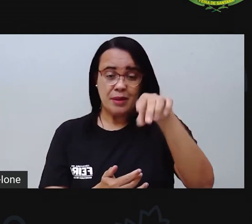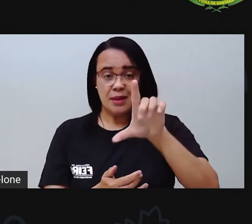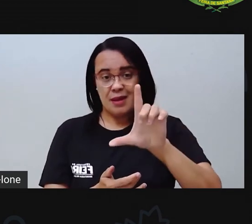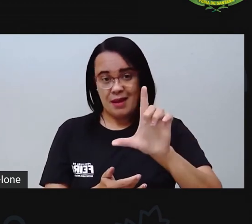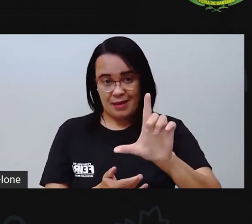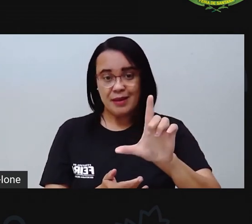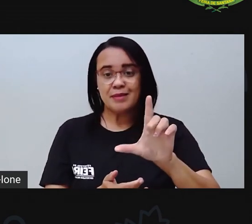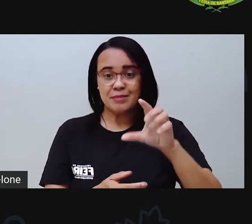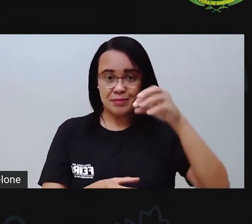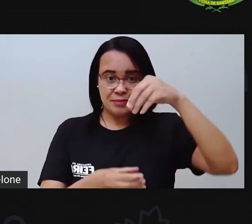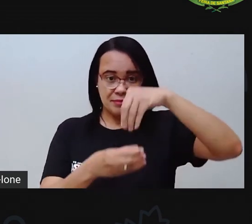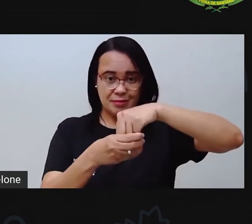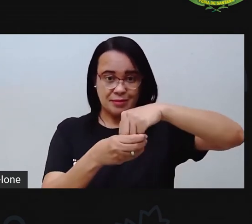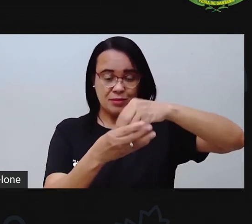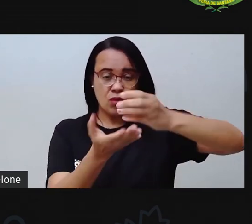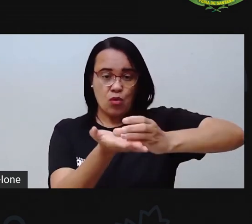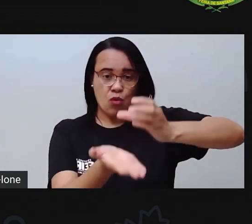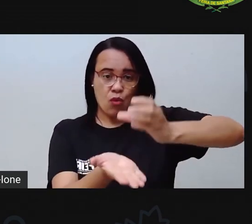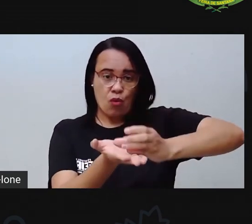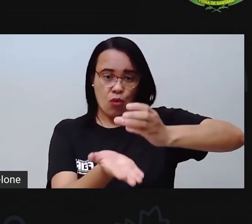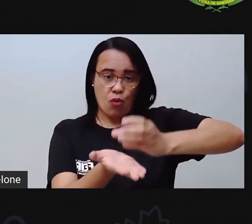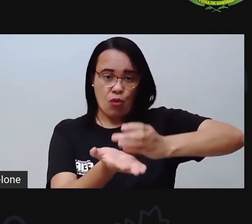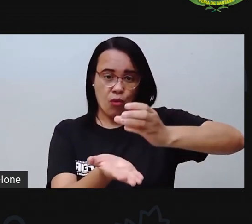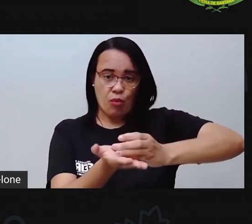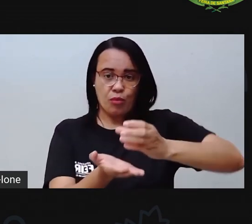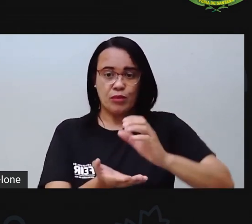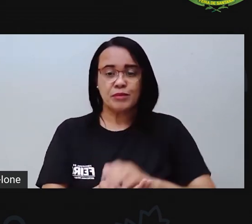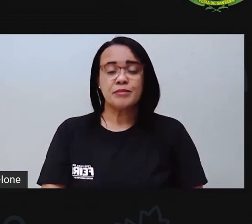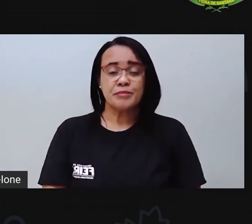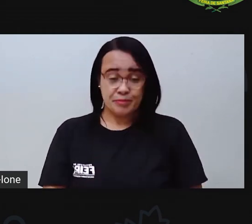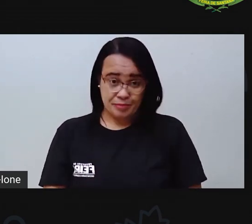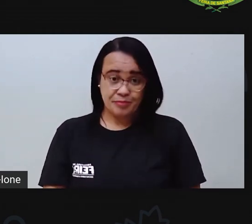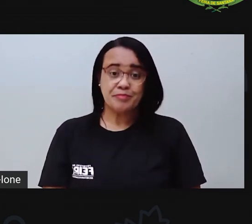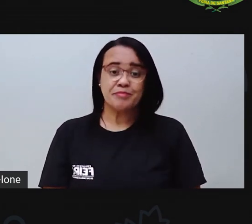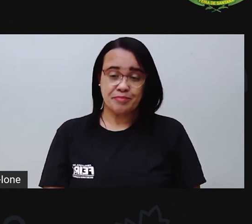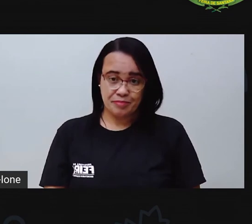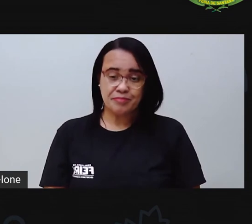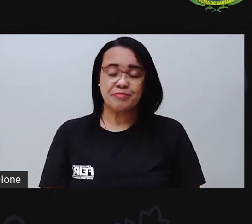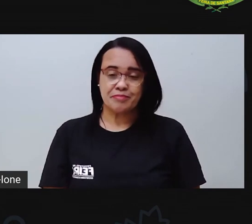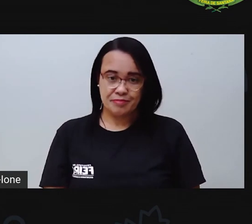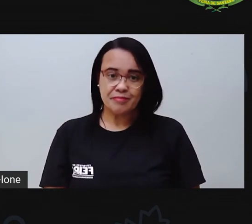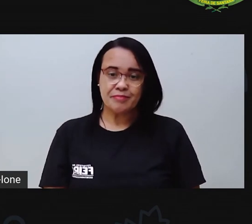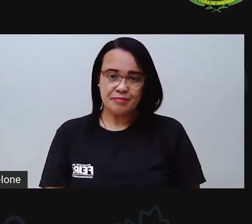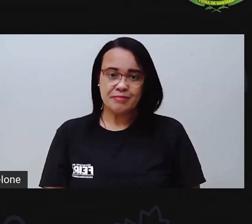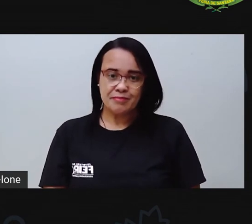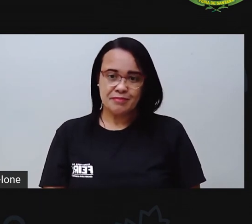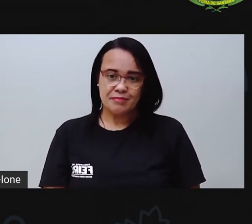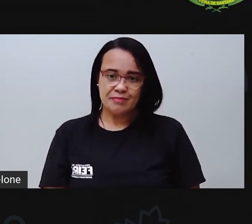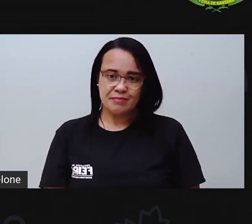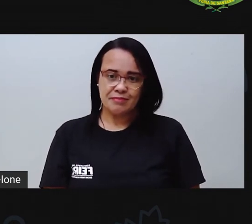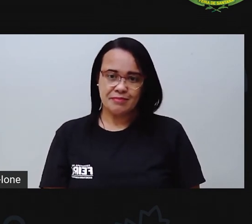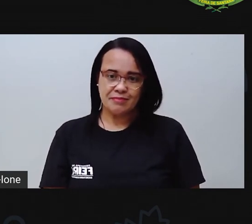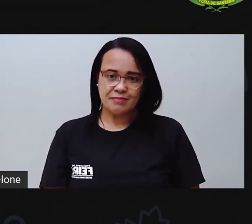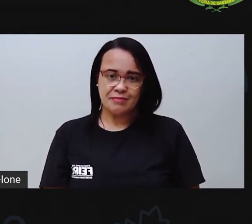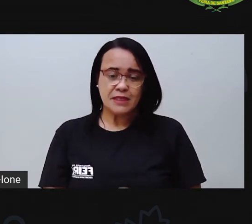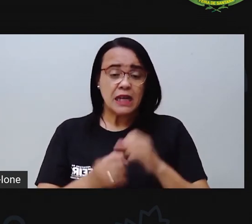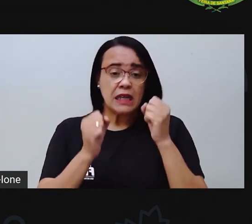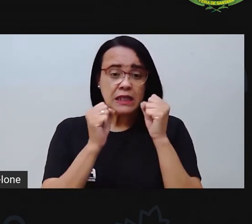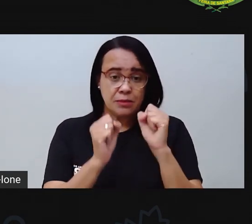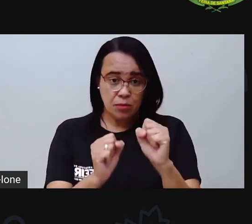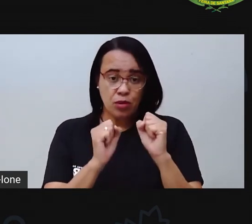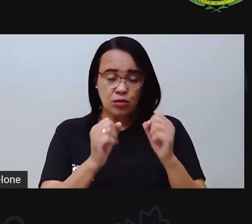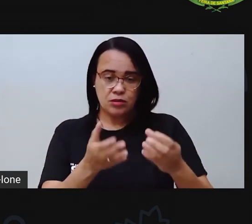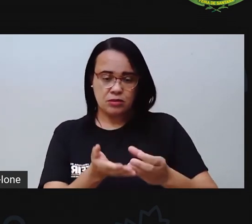colocar aqui, vai encher o copo e o que sobrar a gente vai saber que tem 50 ml, tá certo? E aí a prova vai te ensinar como é que você